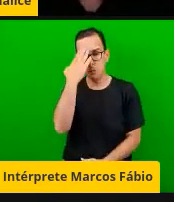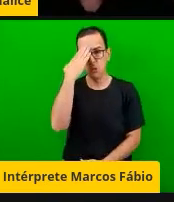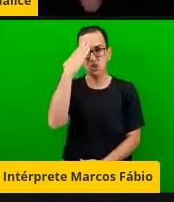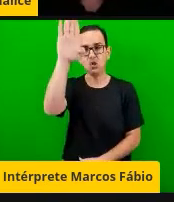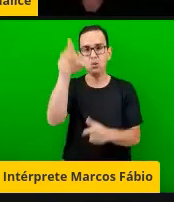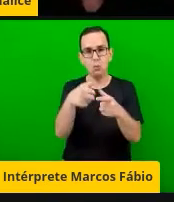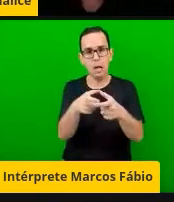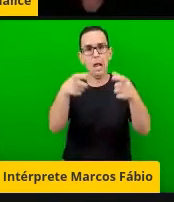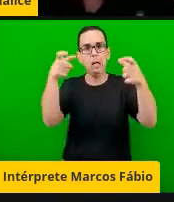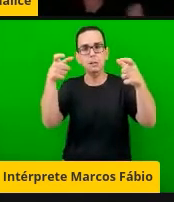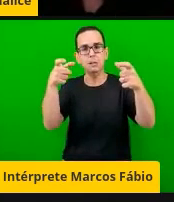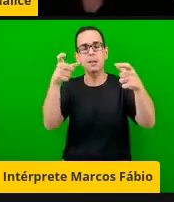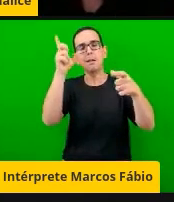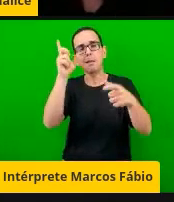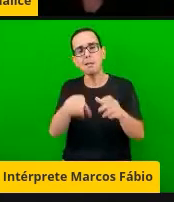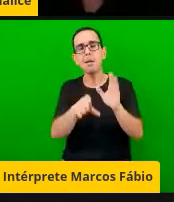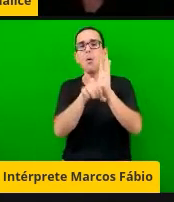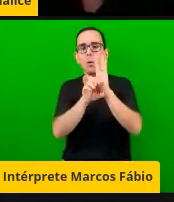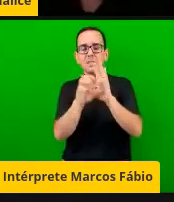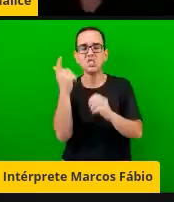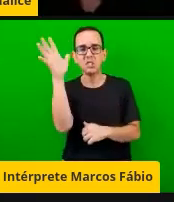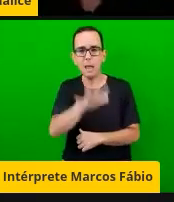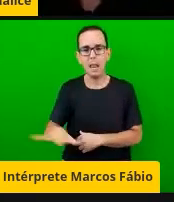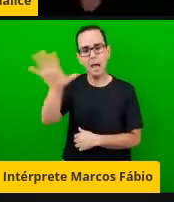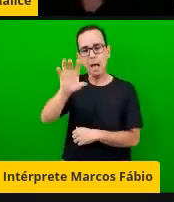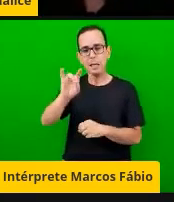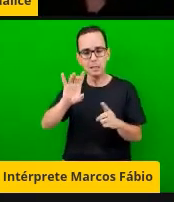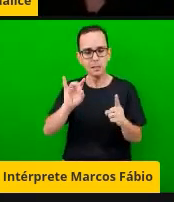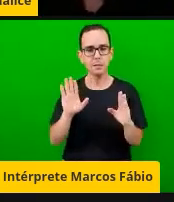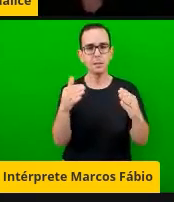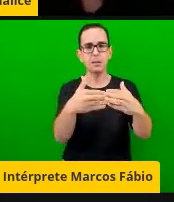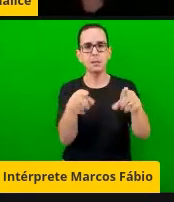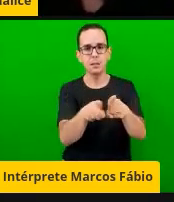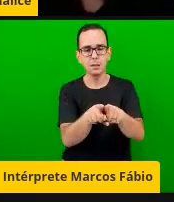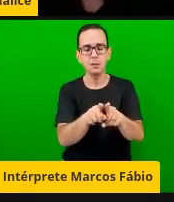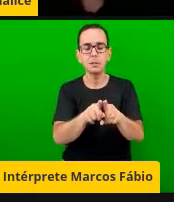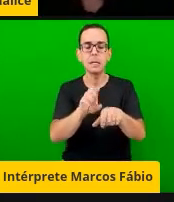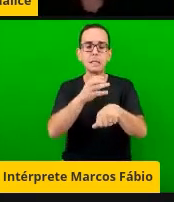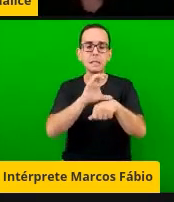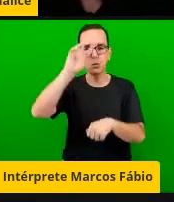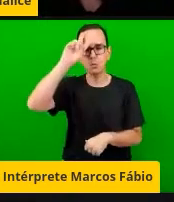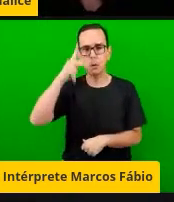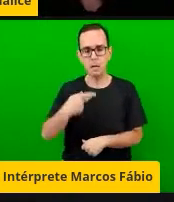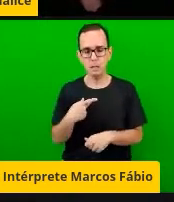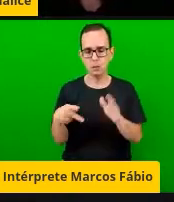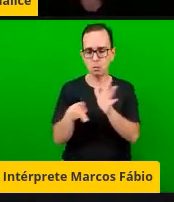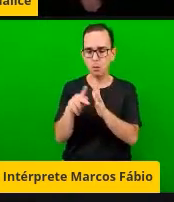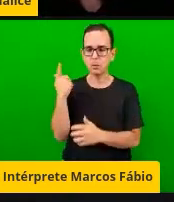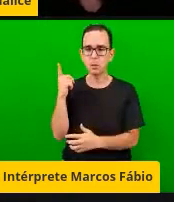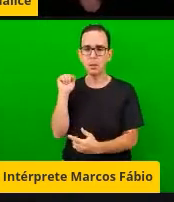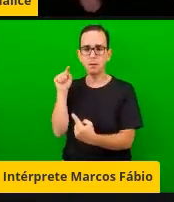competências gerais que a base propõe, mas também as competências específicas das ciências humanas e da própria geografia. Então,